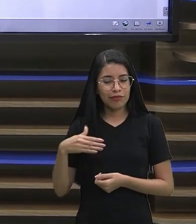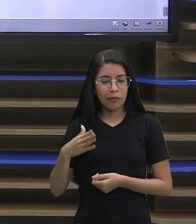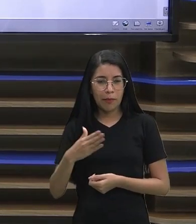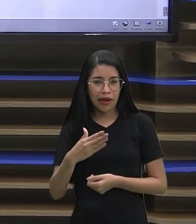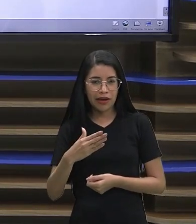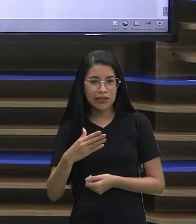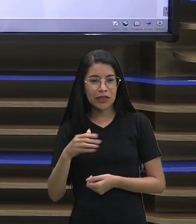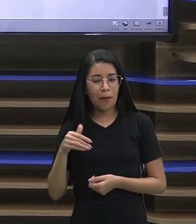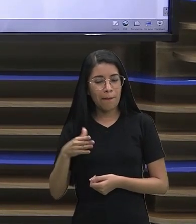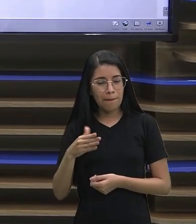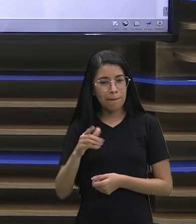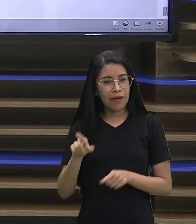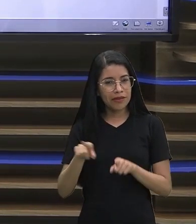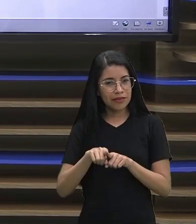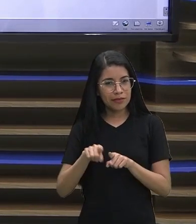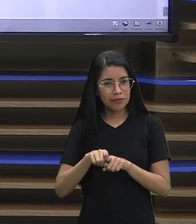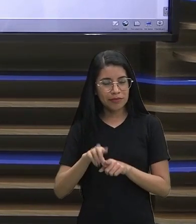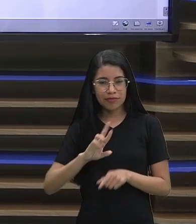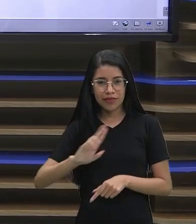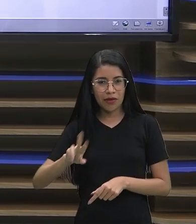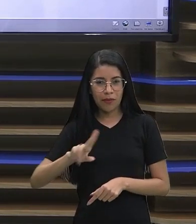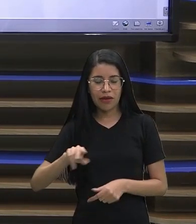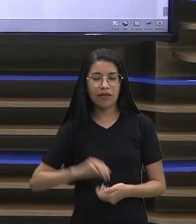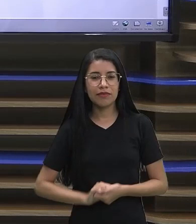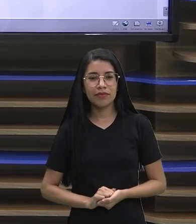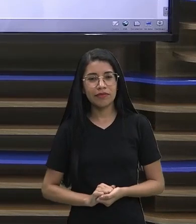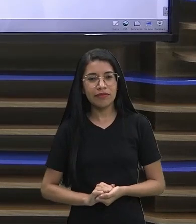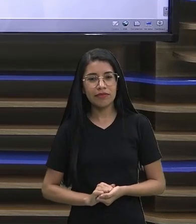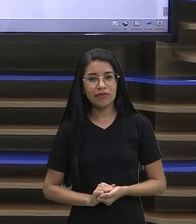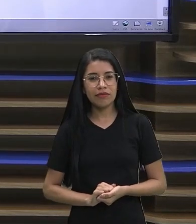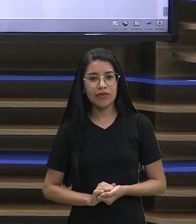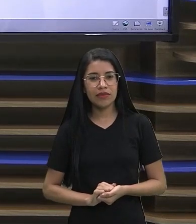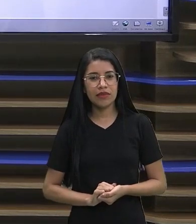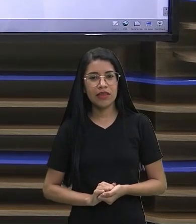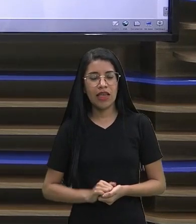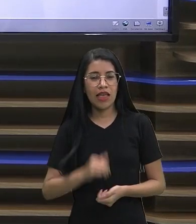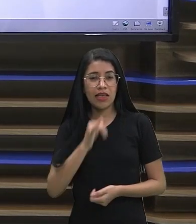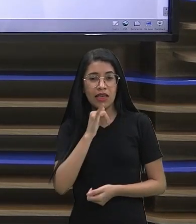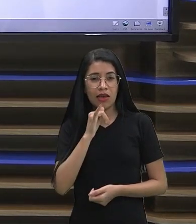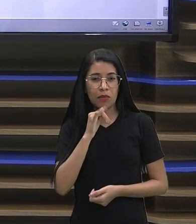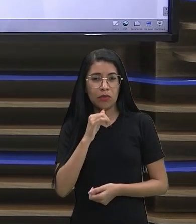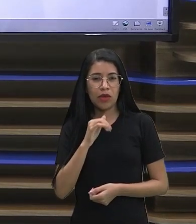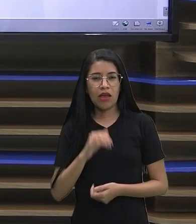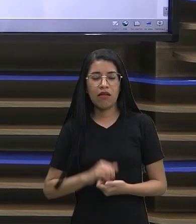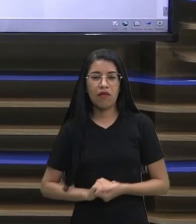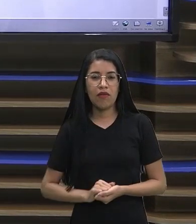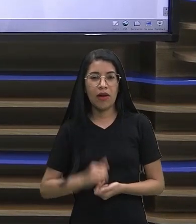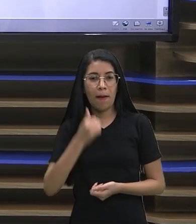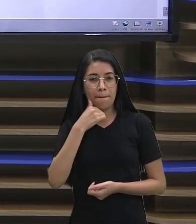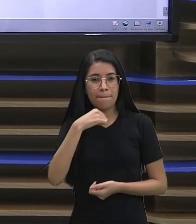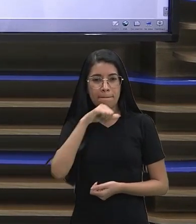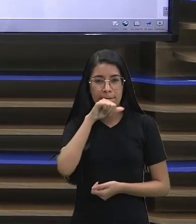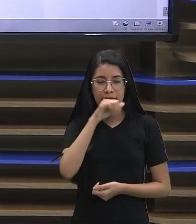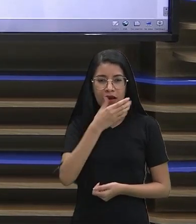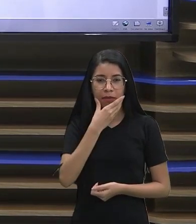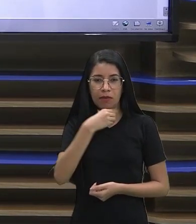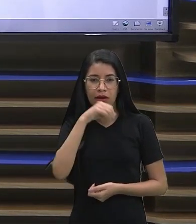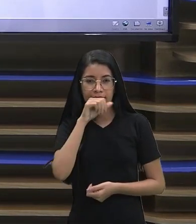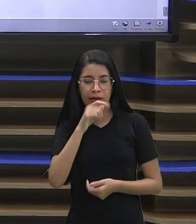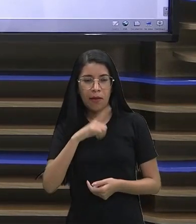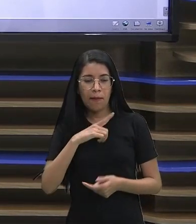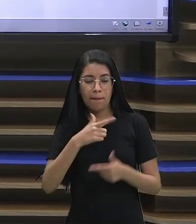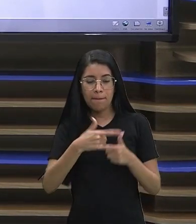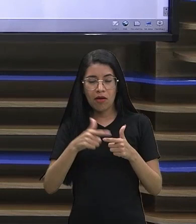Não necessariamente, né? O fato, por exemplo, da gente ter tido pais que têm problemas, por exemplo,